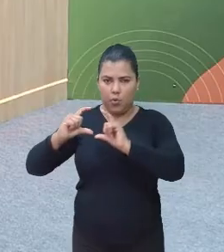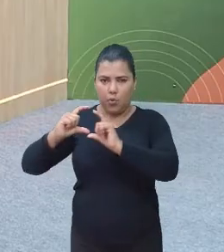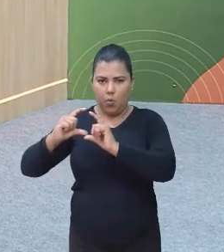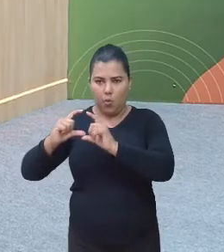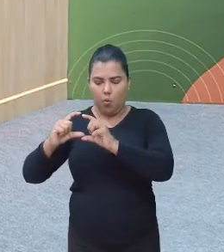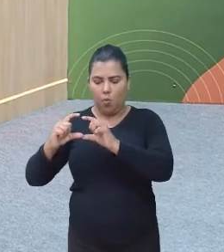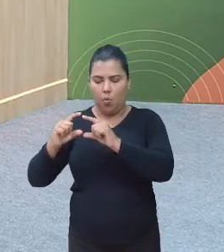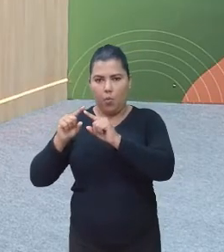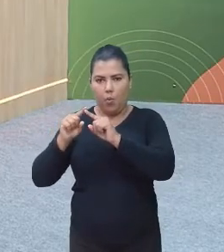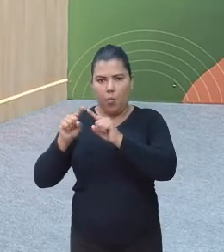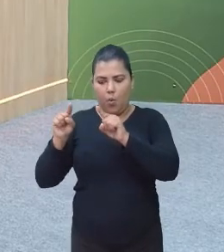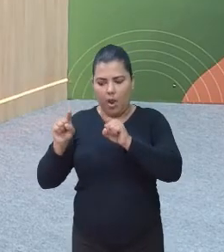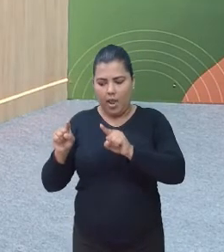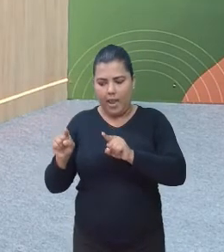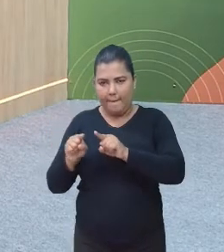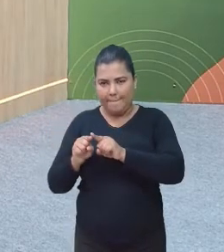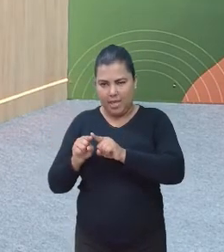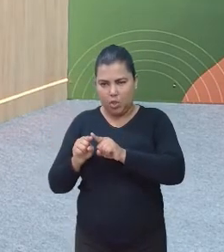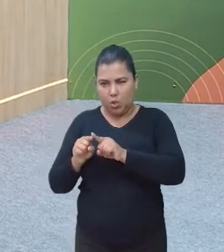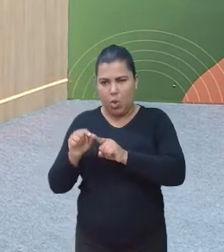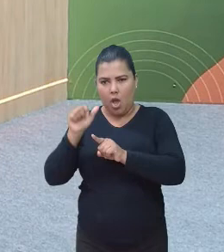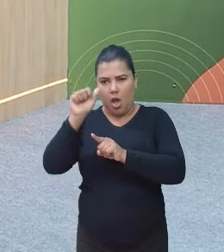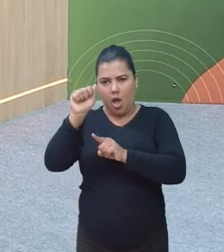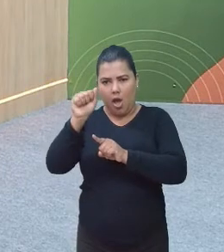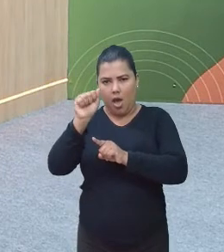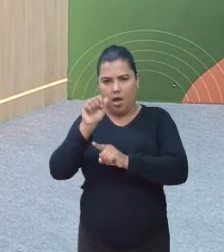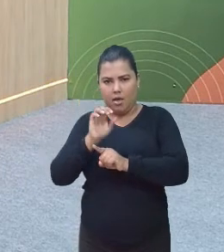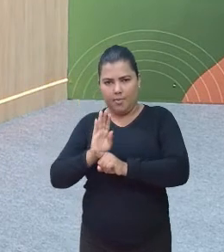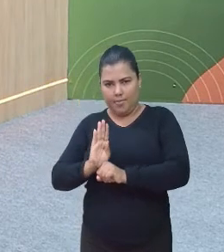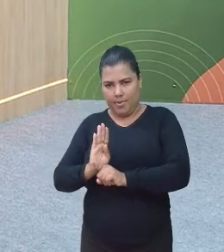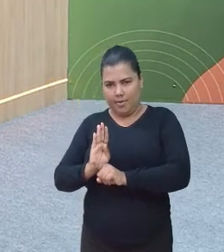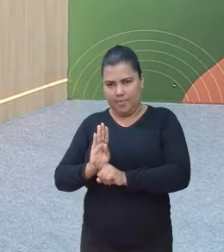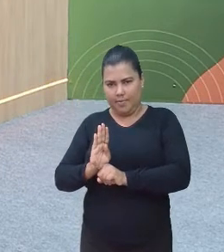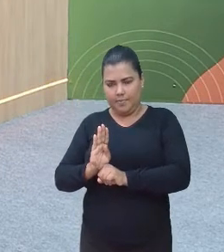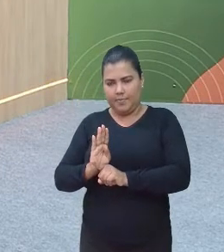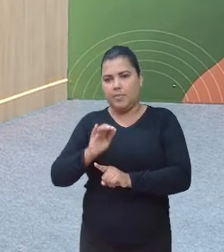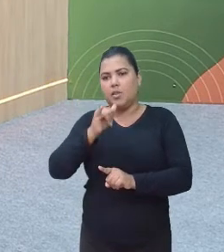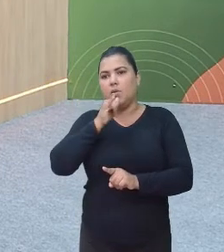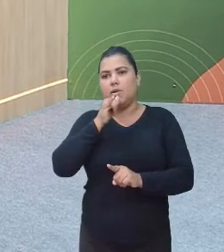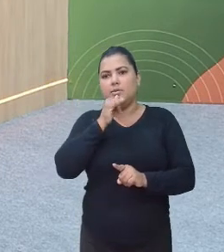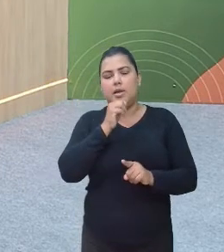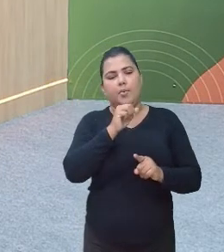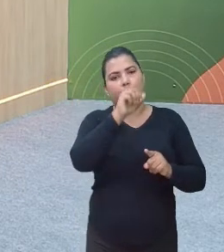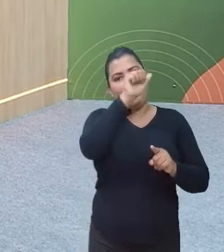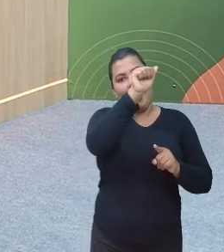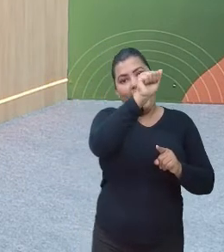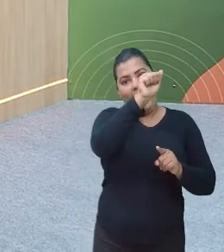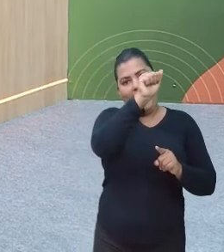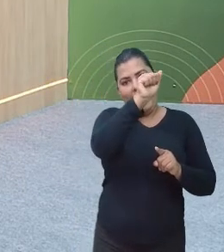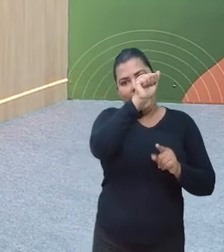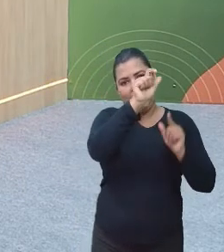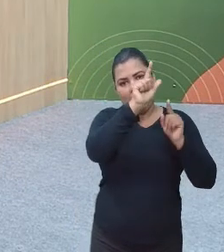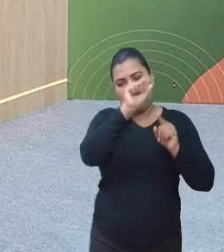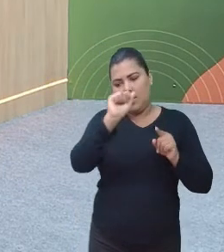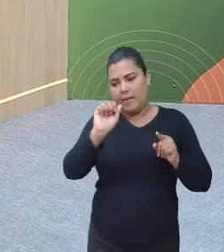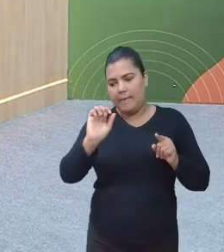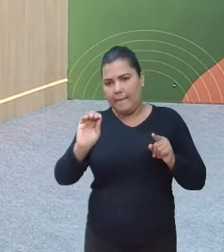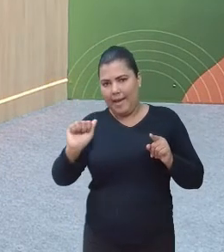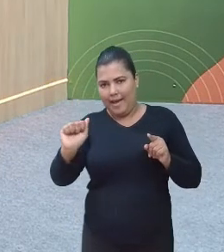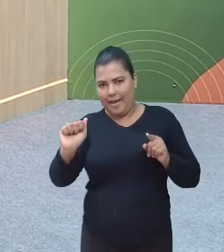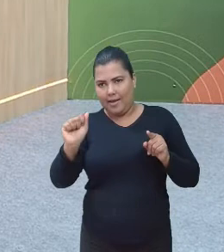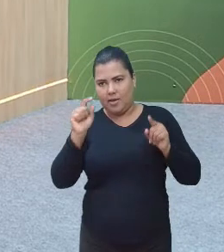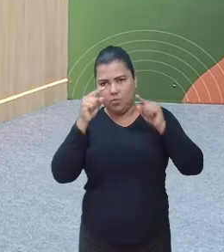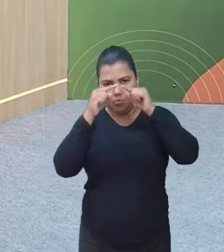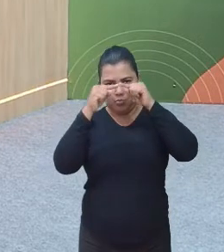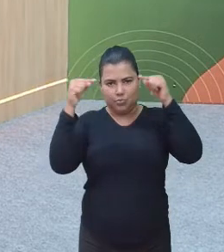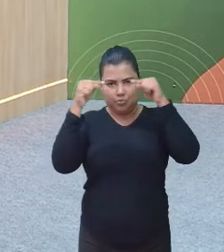certo? Então, ali em cima, quando tem aquelas relações A maiúsculo com A minúsculo, B maiúsculo com B minúsculo, o que eu